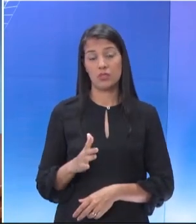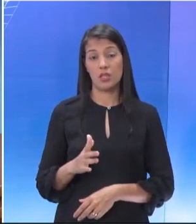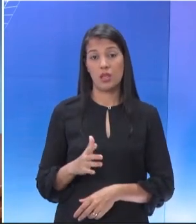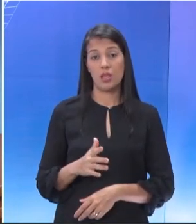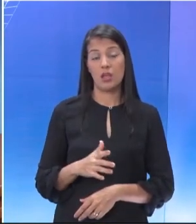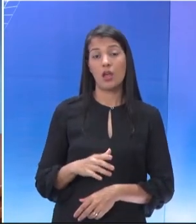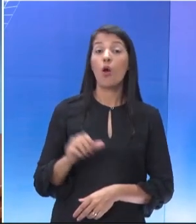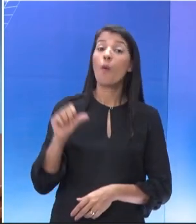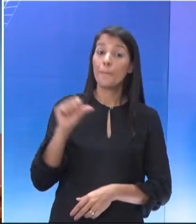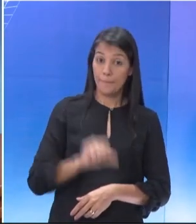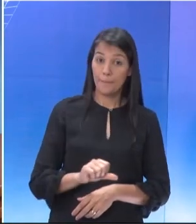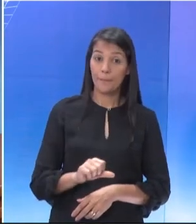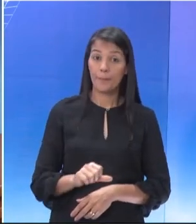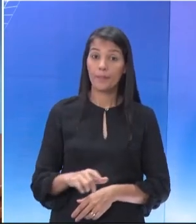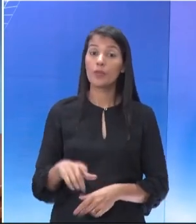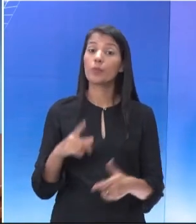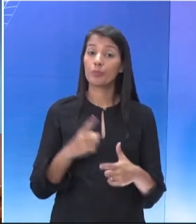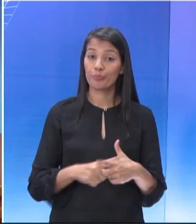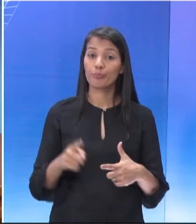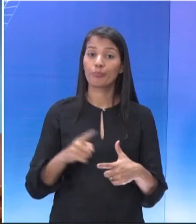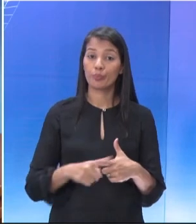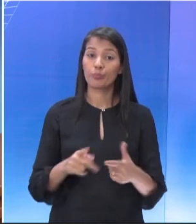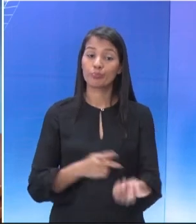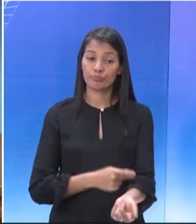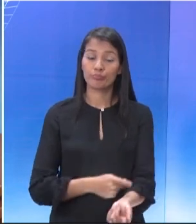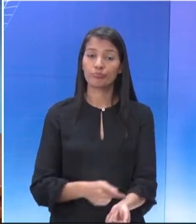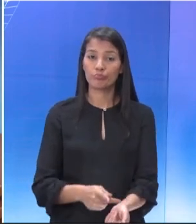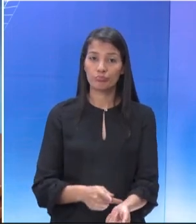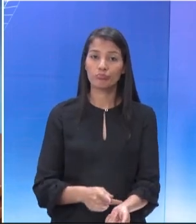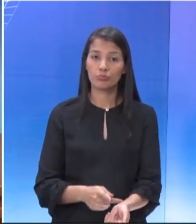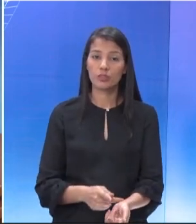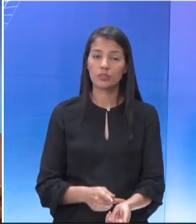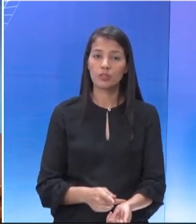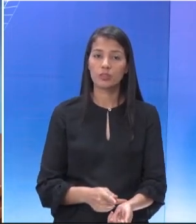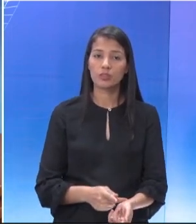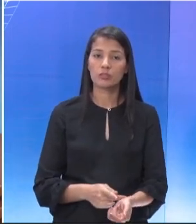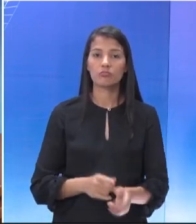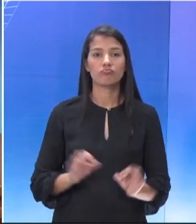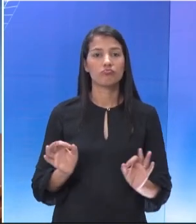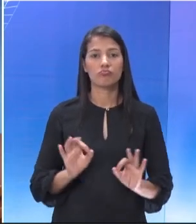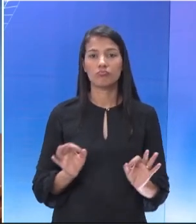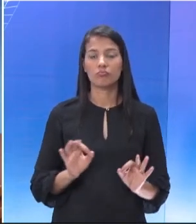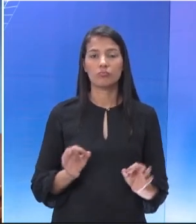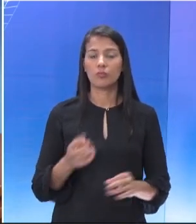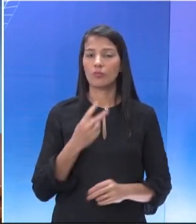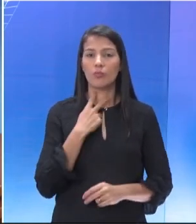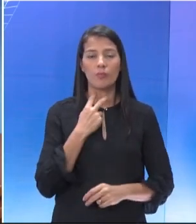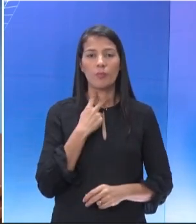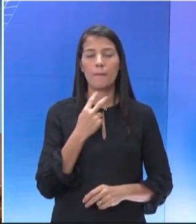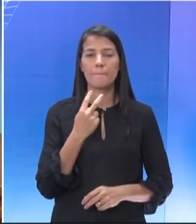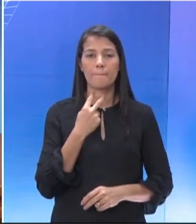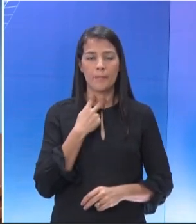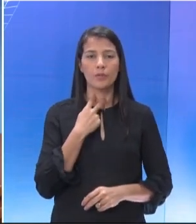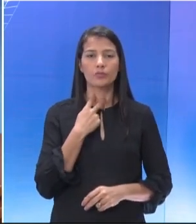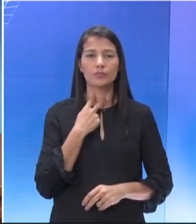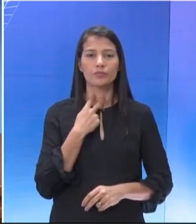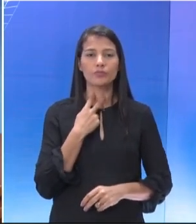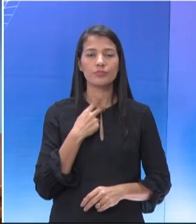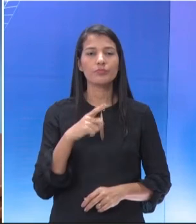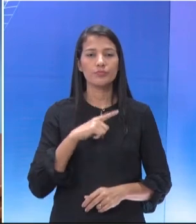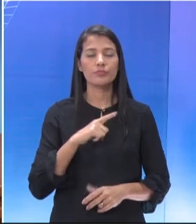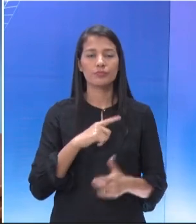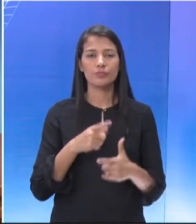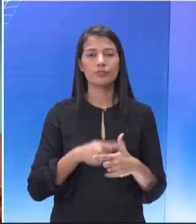que é o seu acúmulo. Vai formar ali placas, e essas placas vão causar um problema chamado arteriosclerose, tá